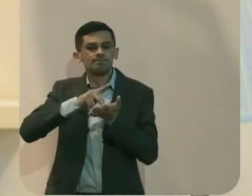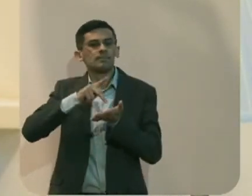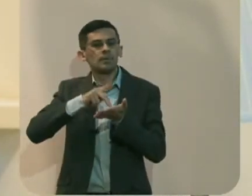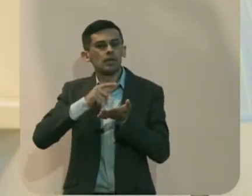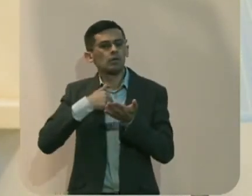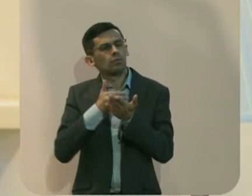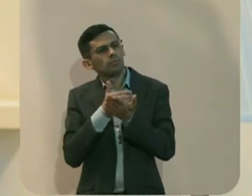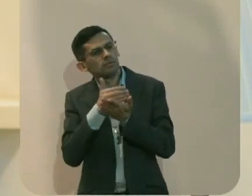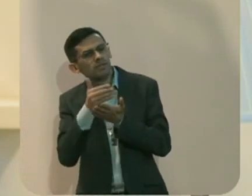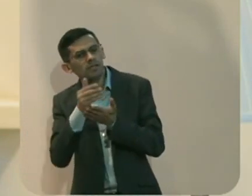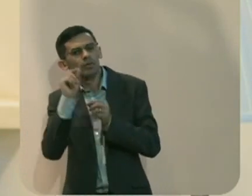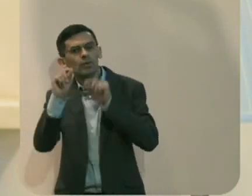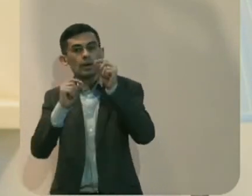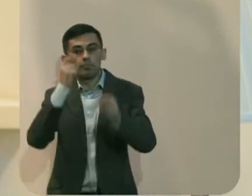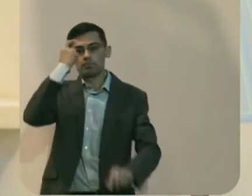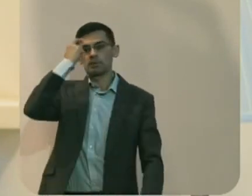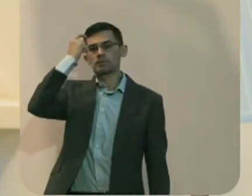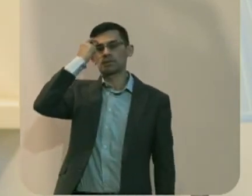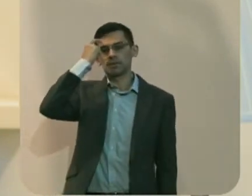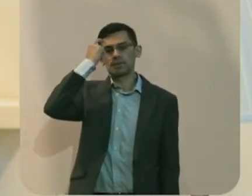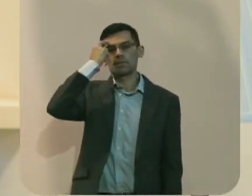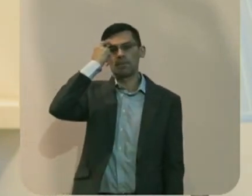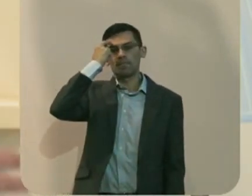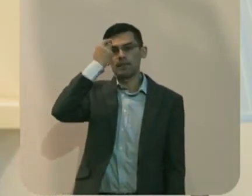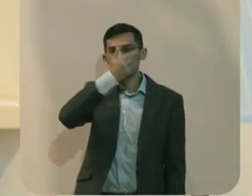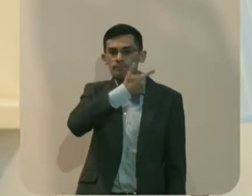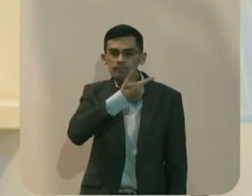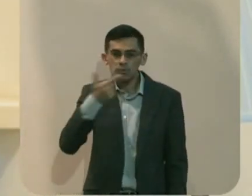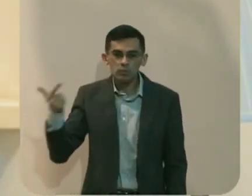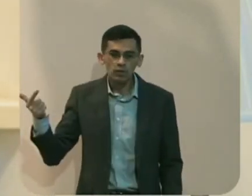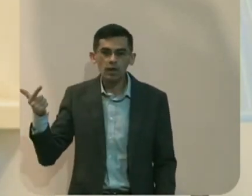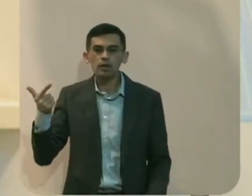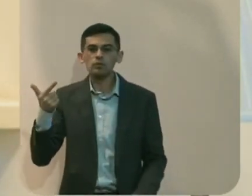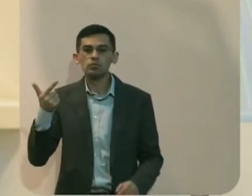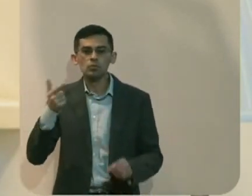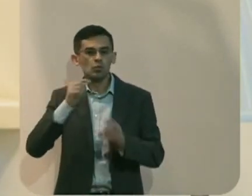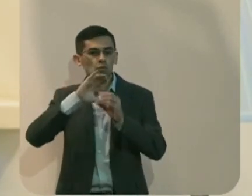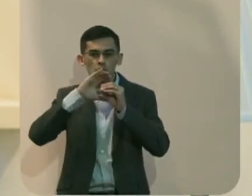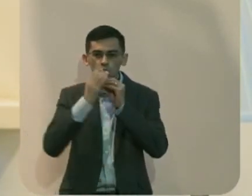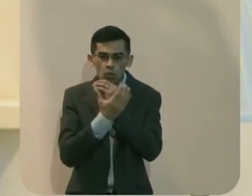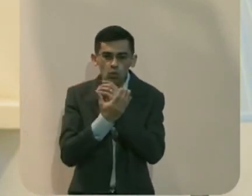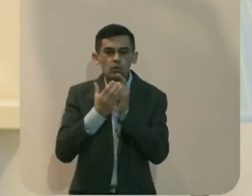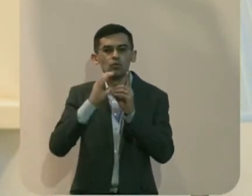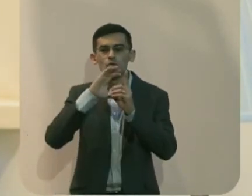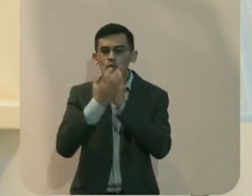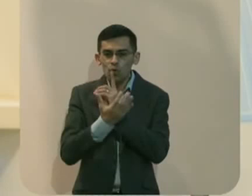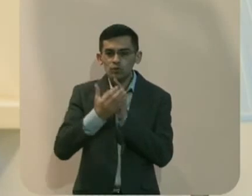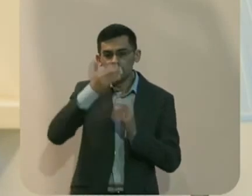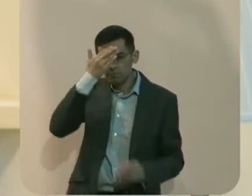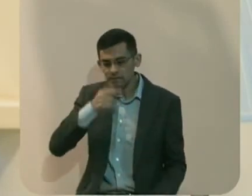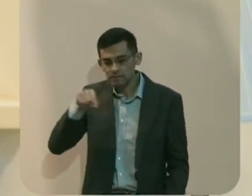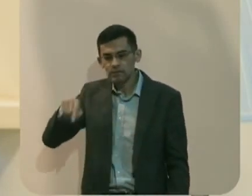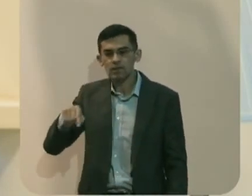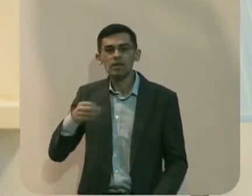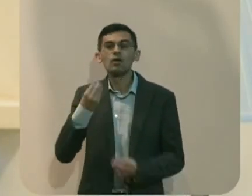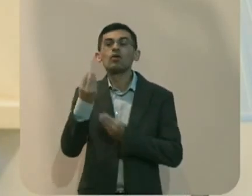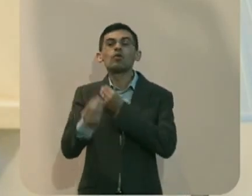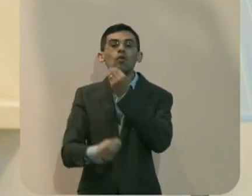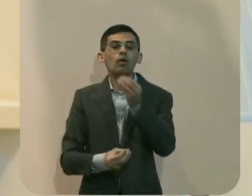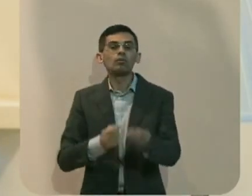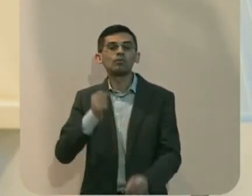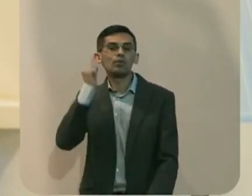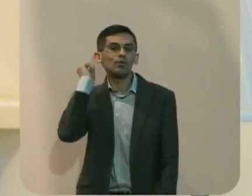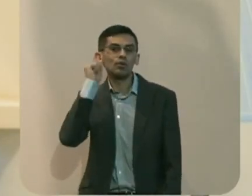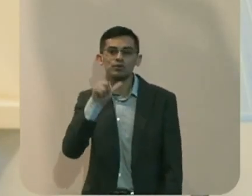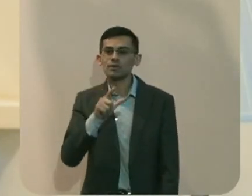Eu comecei a pensar, não temos os cultos presenciais, como é que a gente vai alcançar as